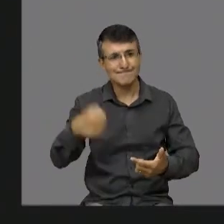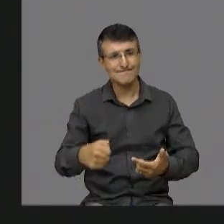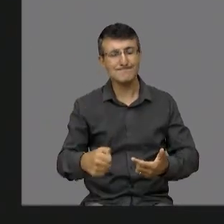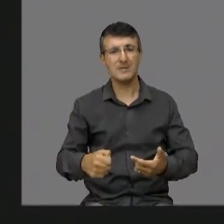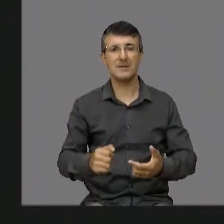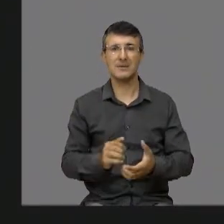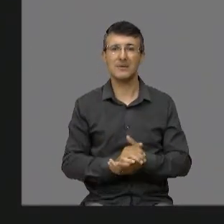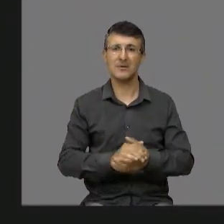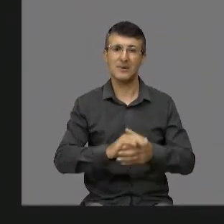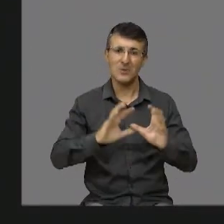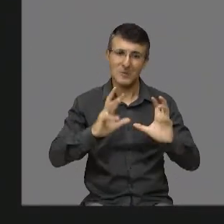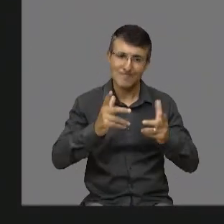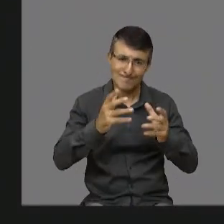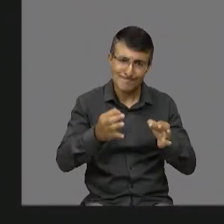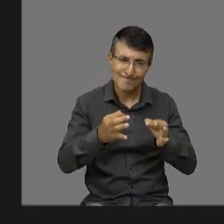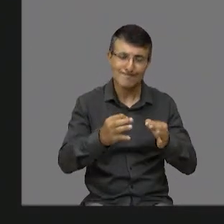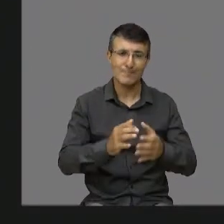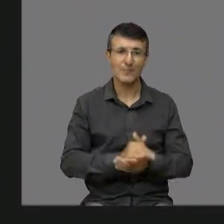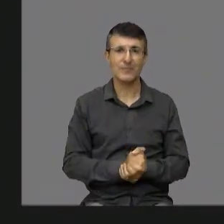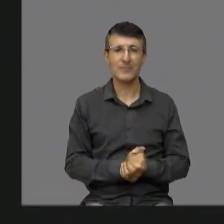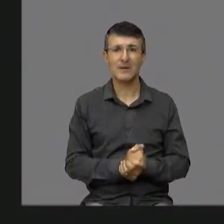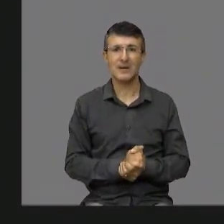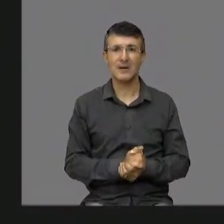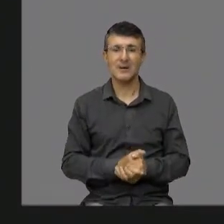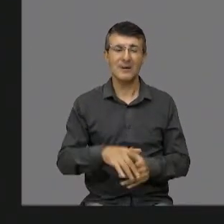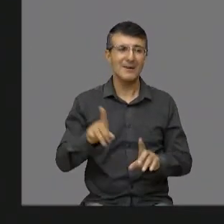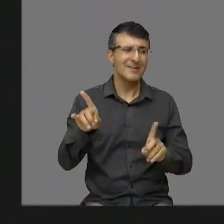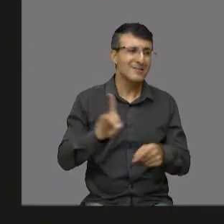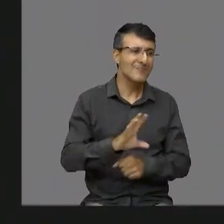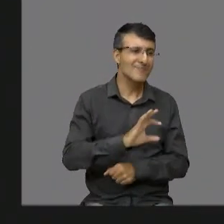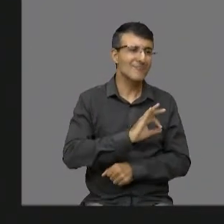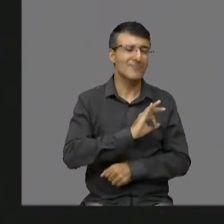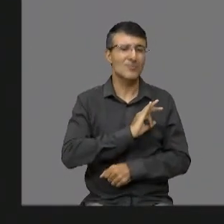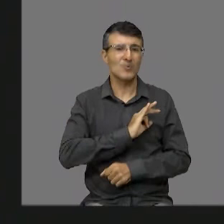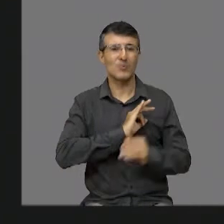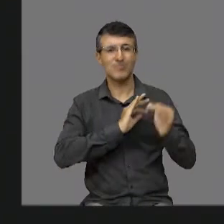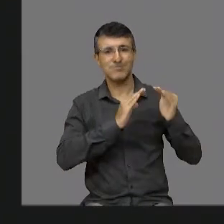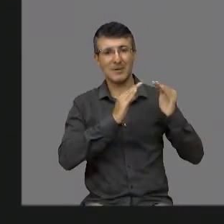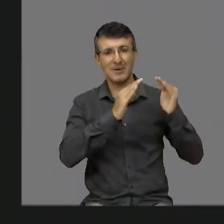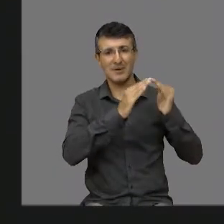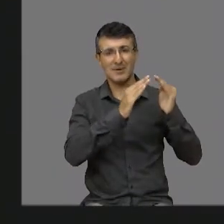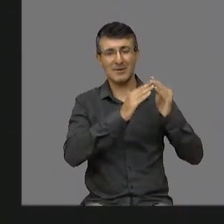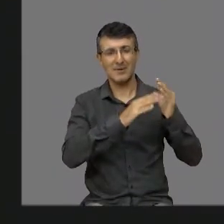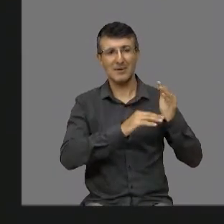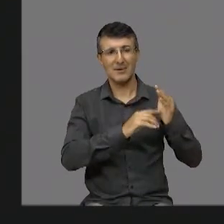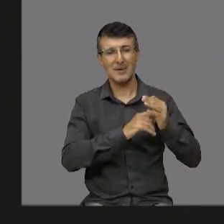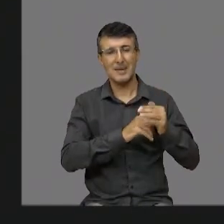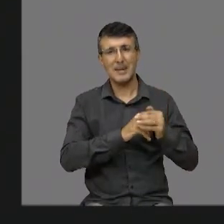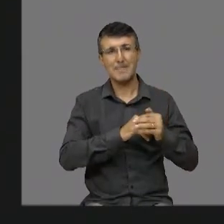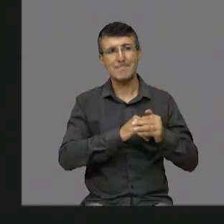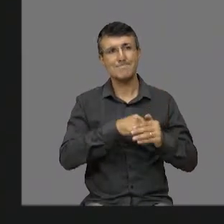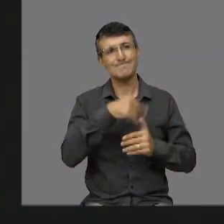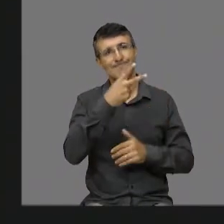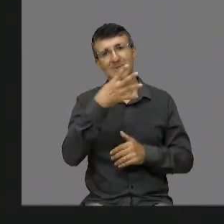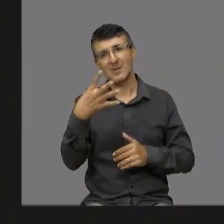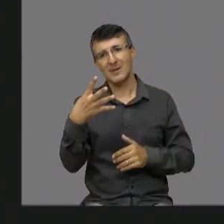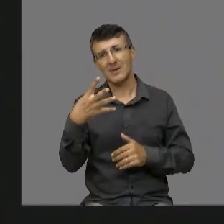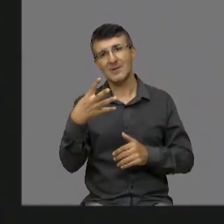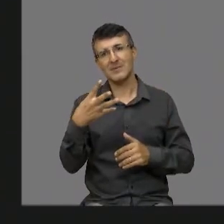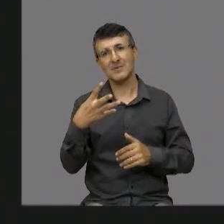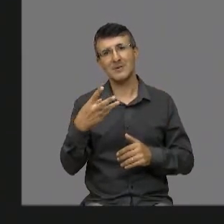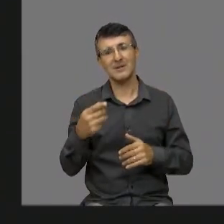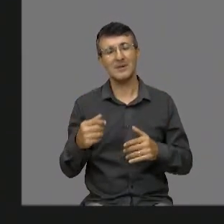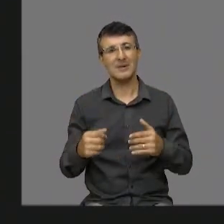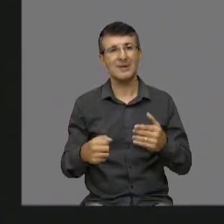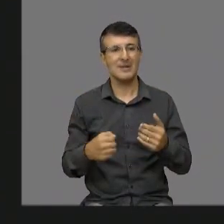mulher 24 horas, tem a parte social, a parte de emprego, a parte... Nossa, a pandemia, então,